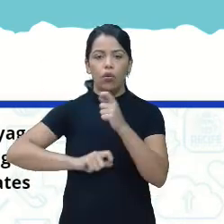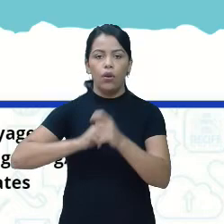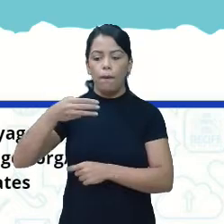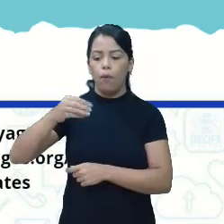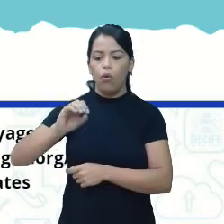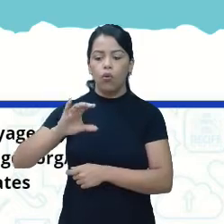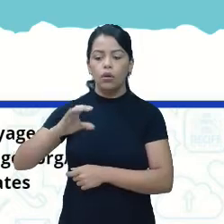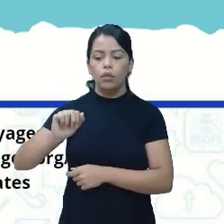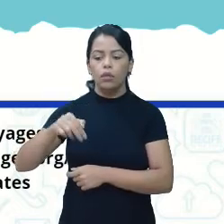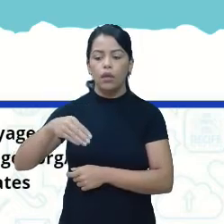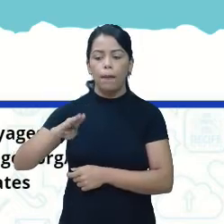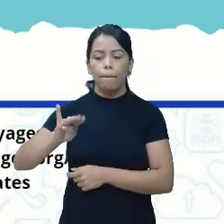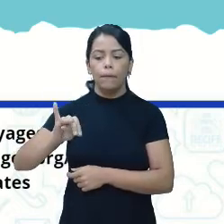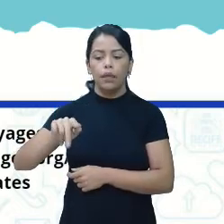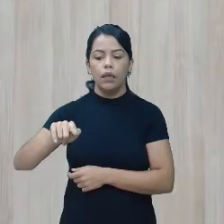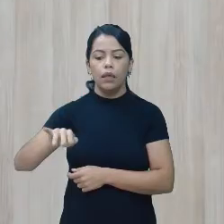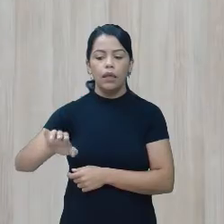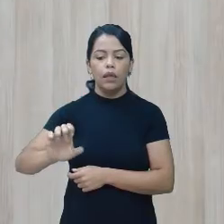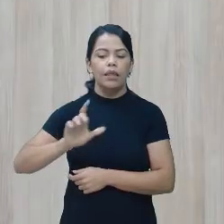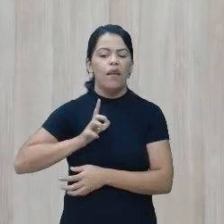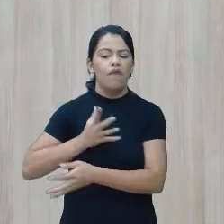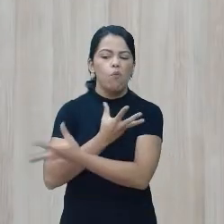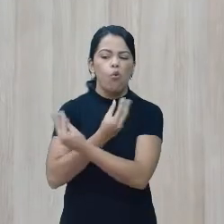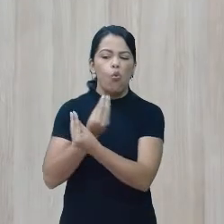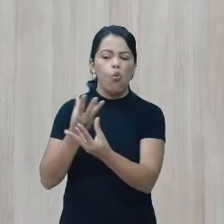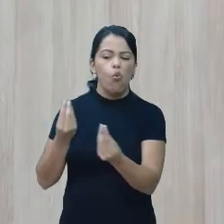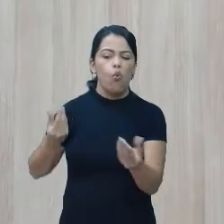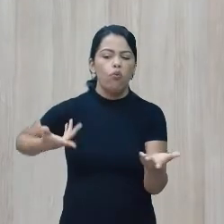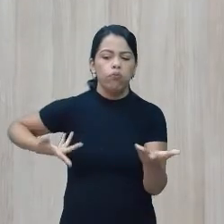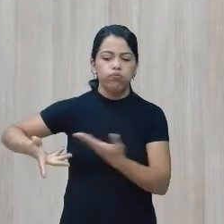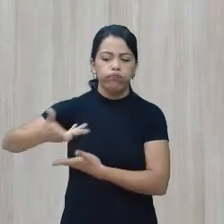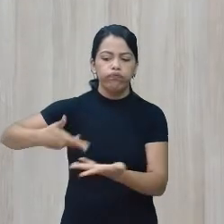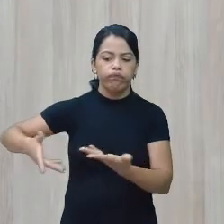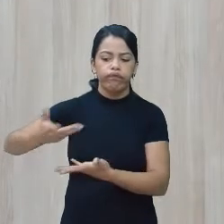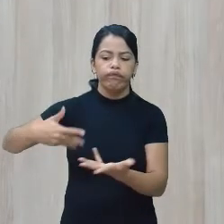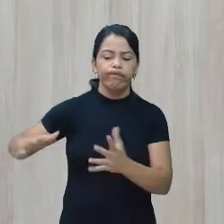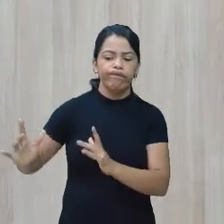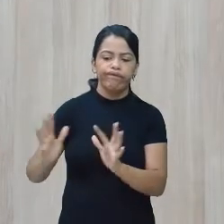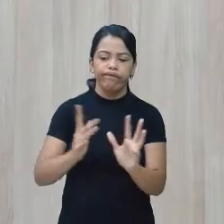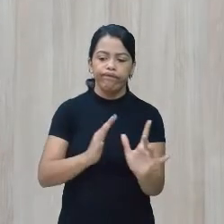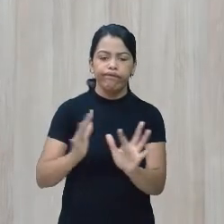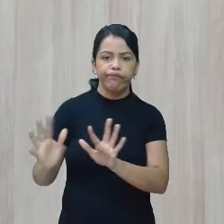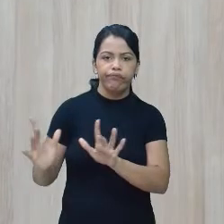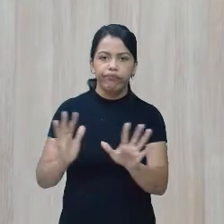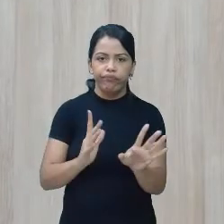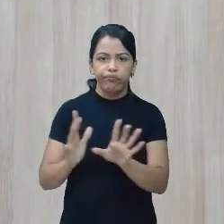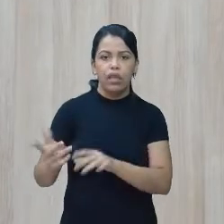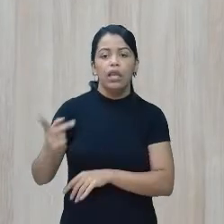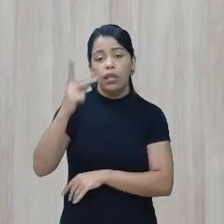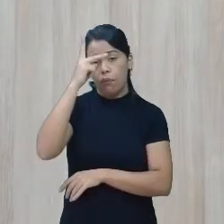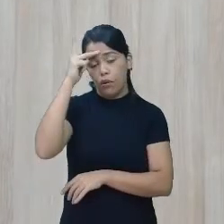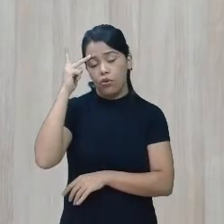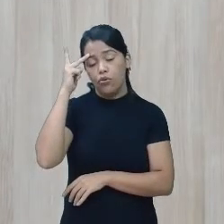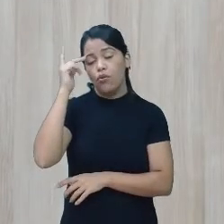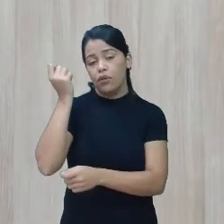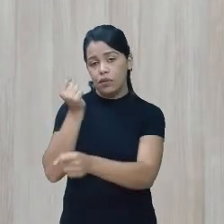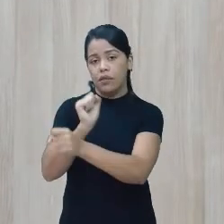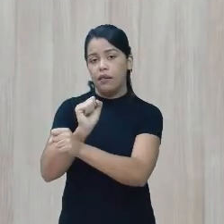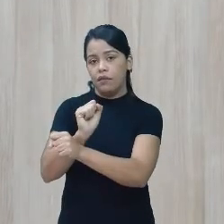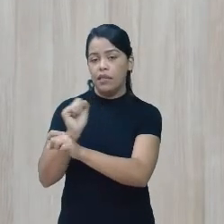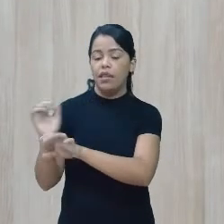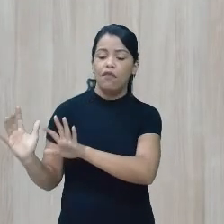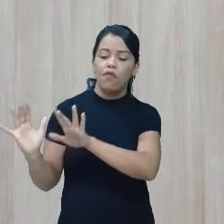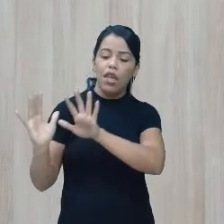um circuito, né, muito intenso, principalmente no século XIX, inclusive com pessoas escravizadas para cá, para Pernambuco. Tá